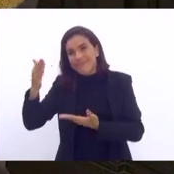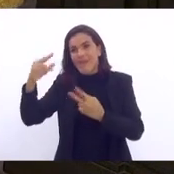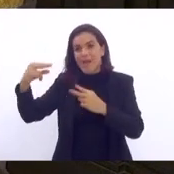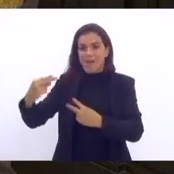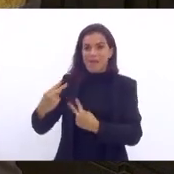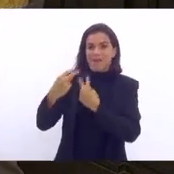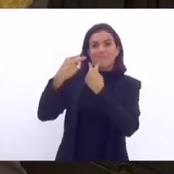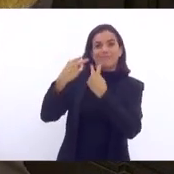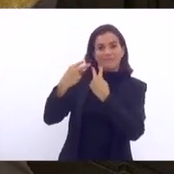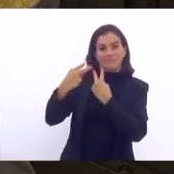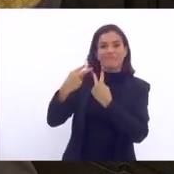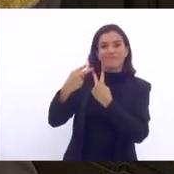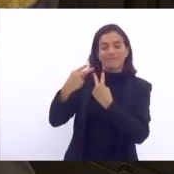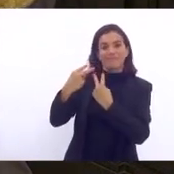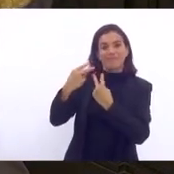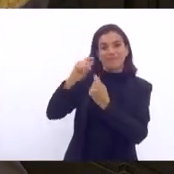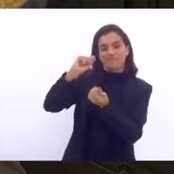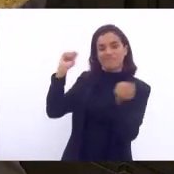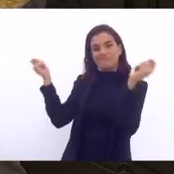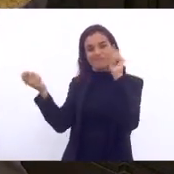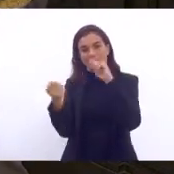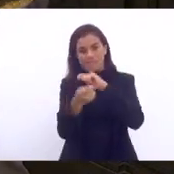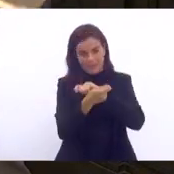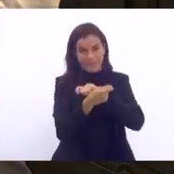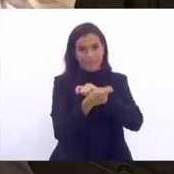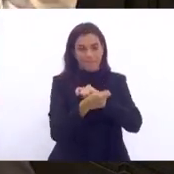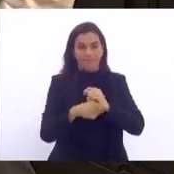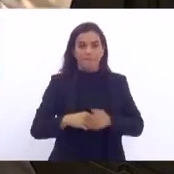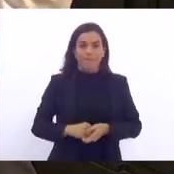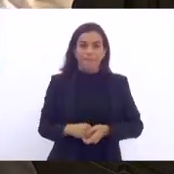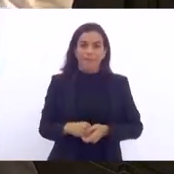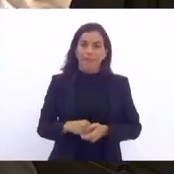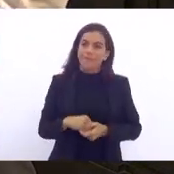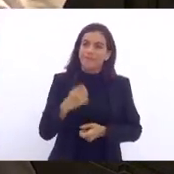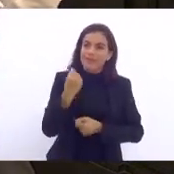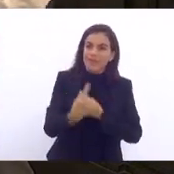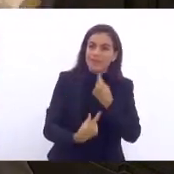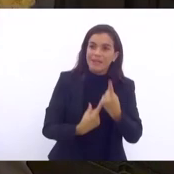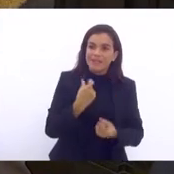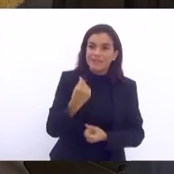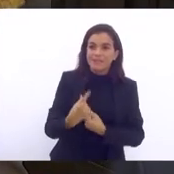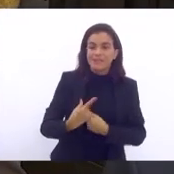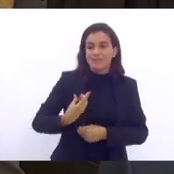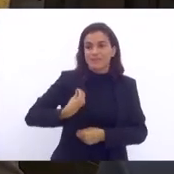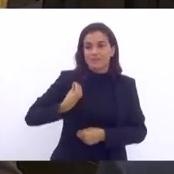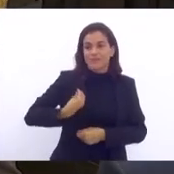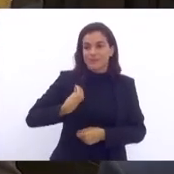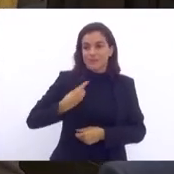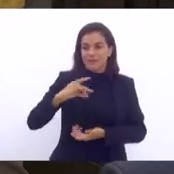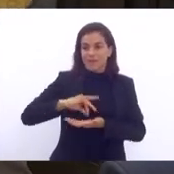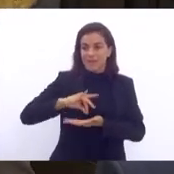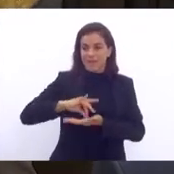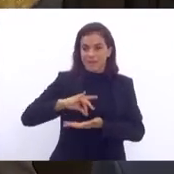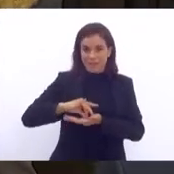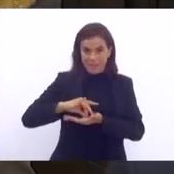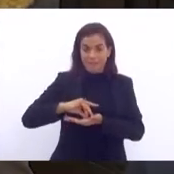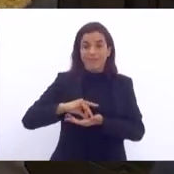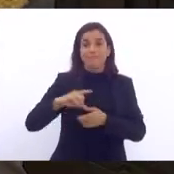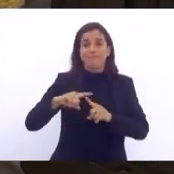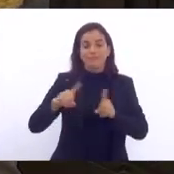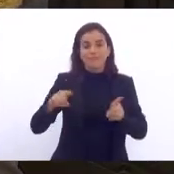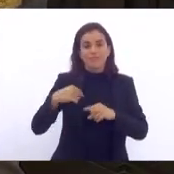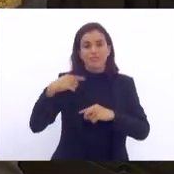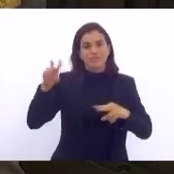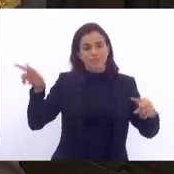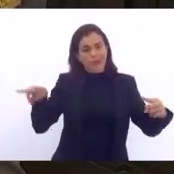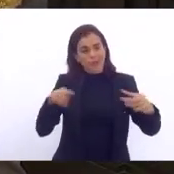outros olhos. A gente, muitas das vezes, não vive a realidade de vocês. Mas quando a gente olha com carinho, quando a gente olha